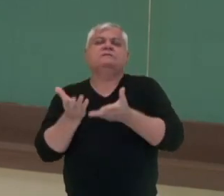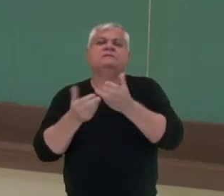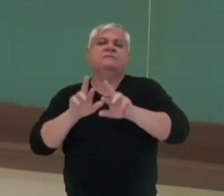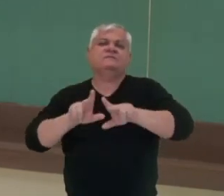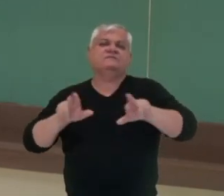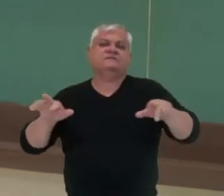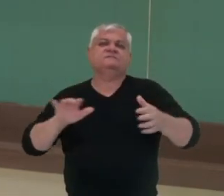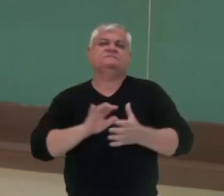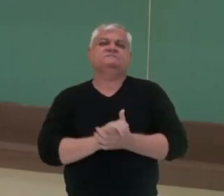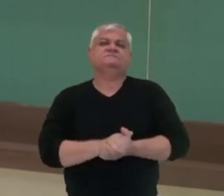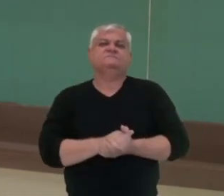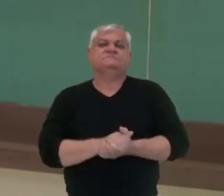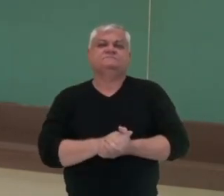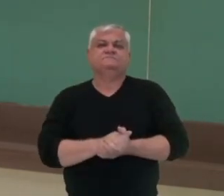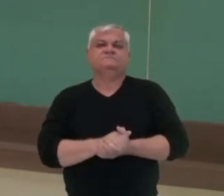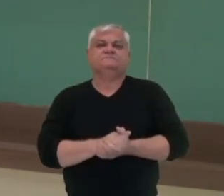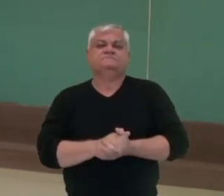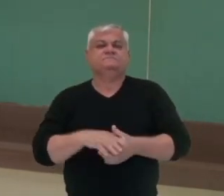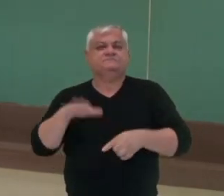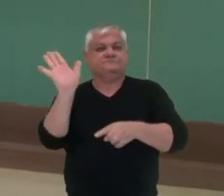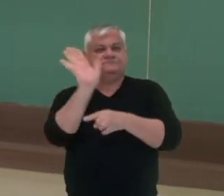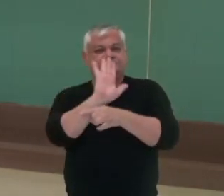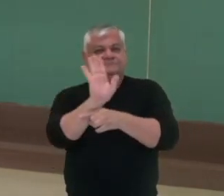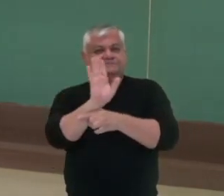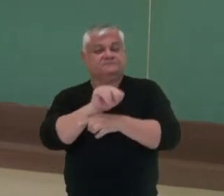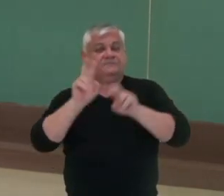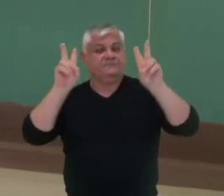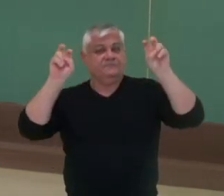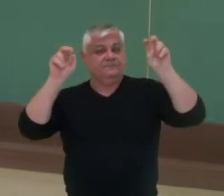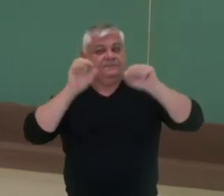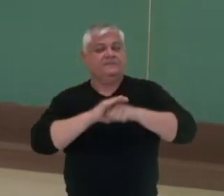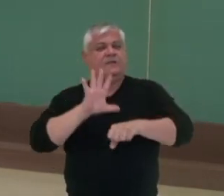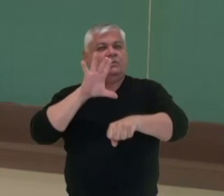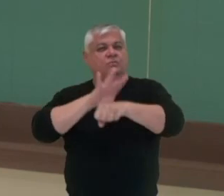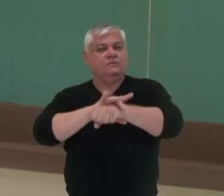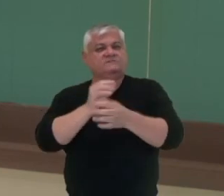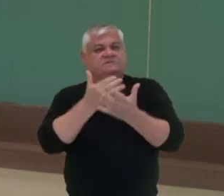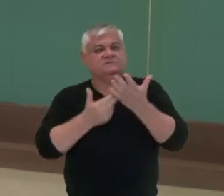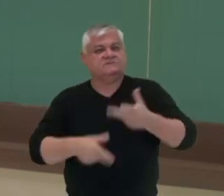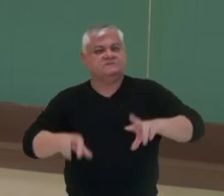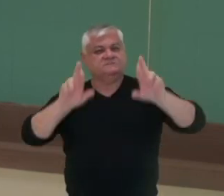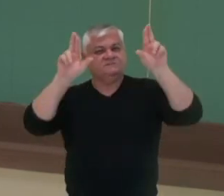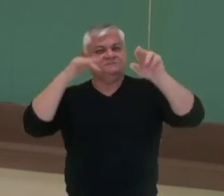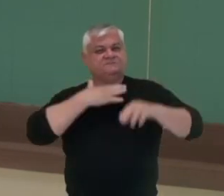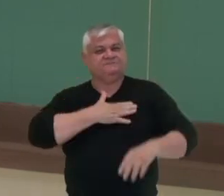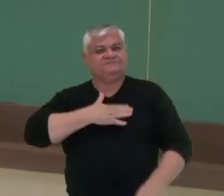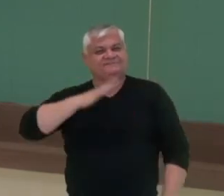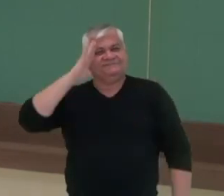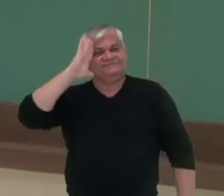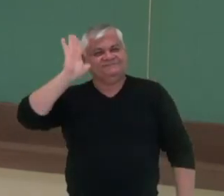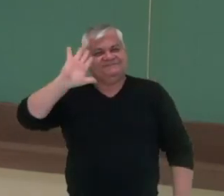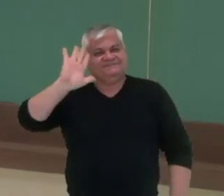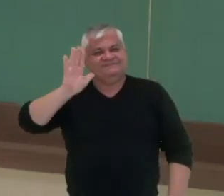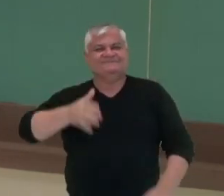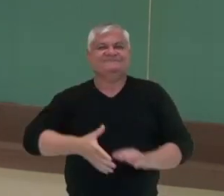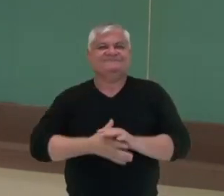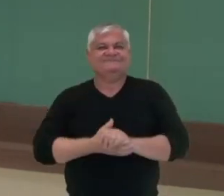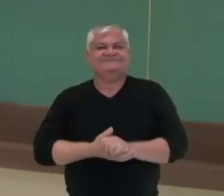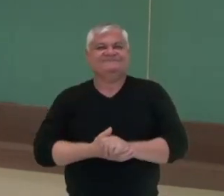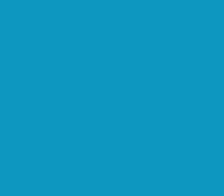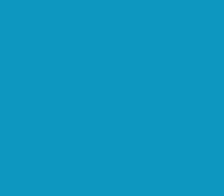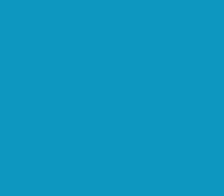tratamentos. Nesse vídeo nós falamos sobre doenças do sangue. Espero que vocês tenham gostado. Até breve.